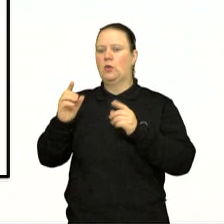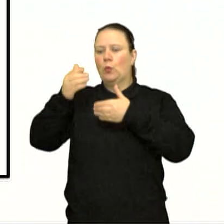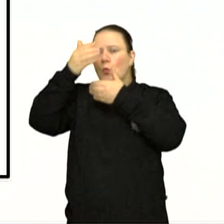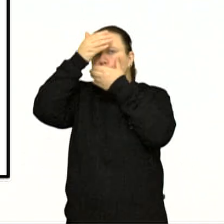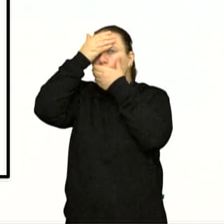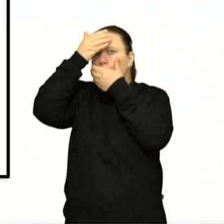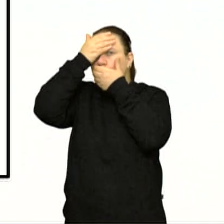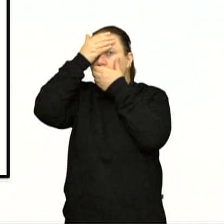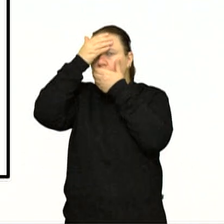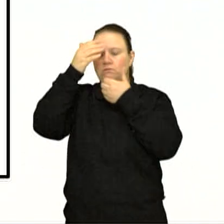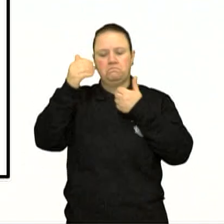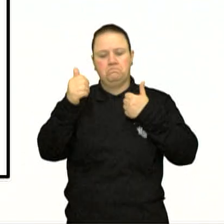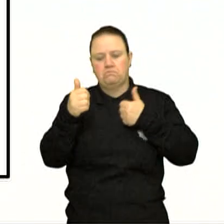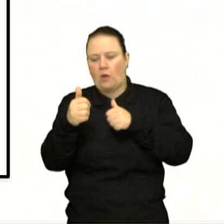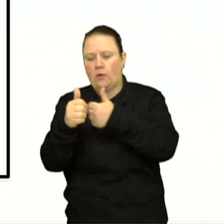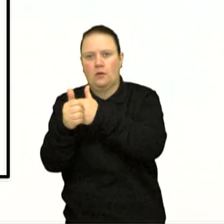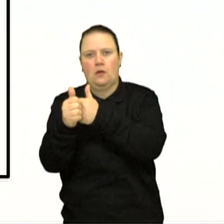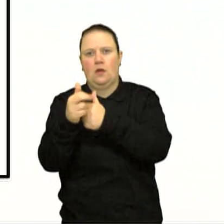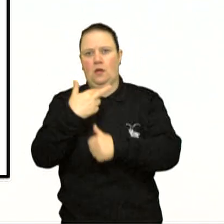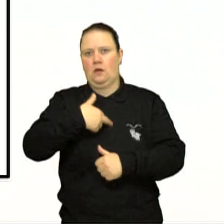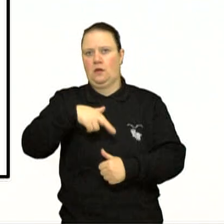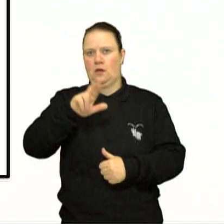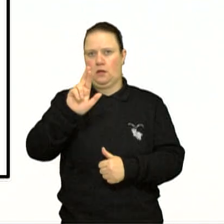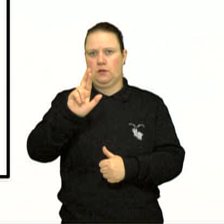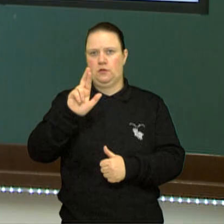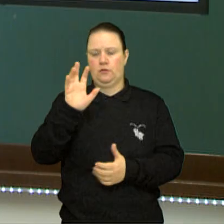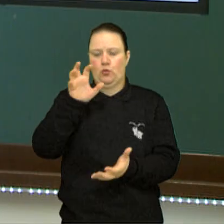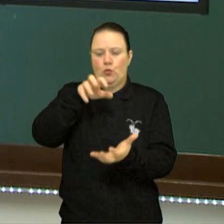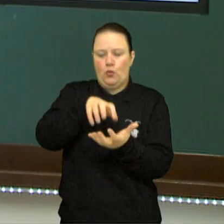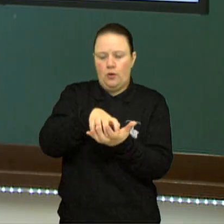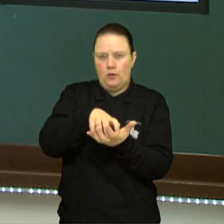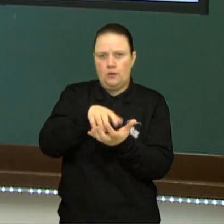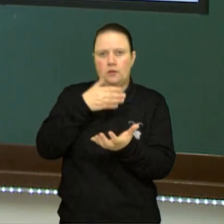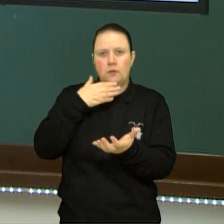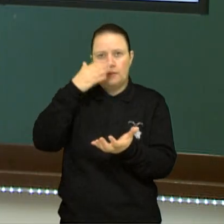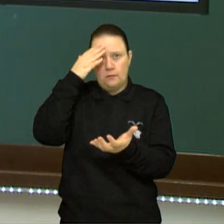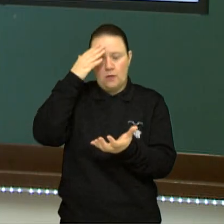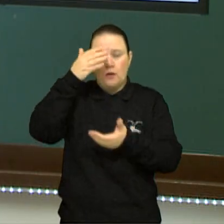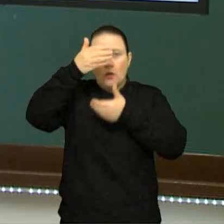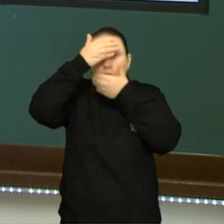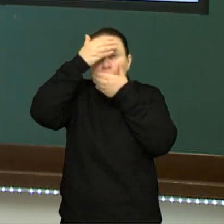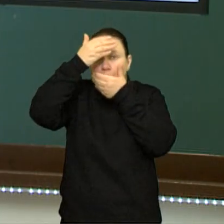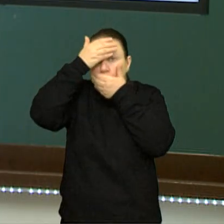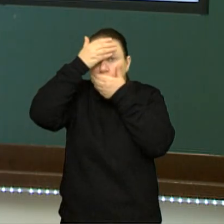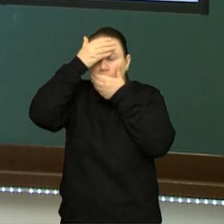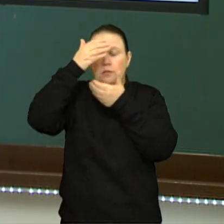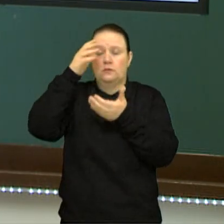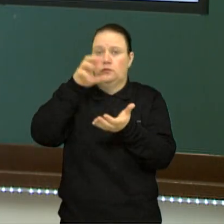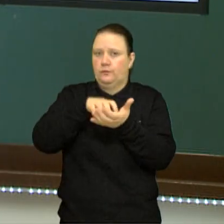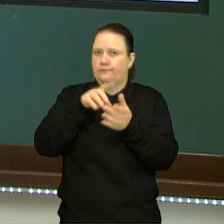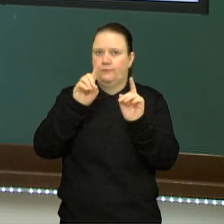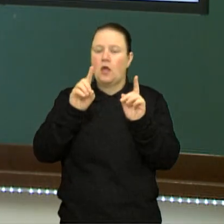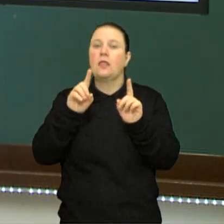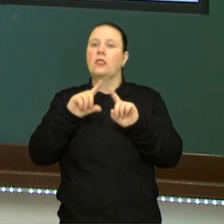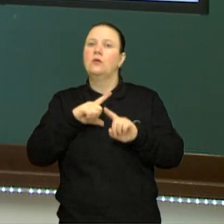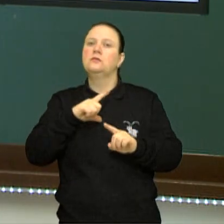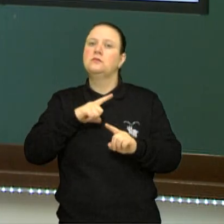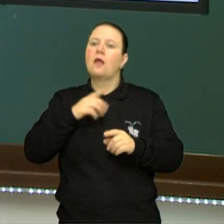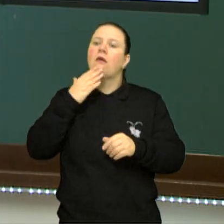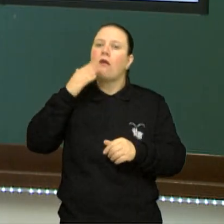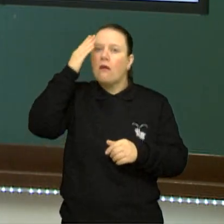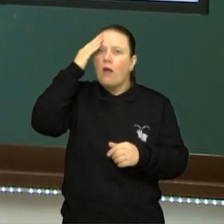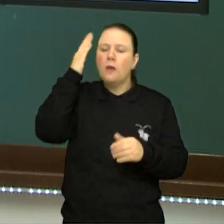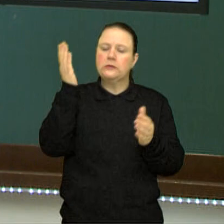muçulmanos, que eles não seguem a religião do Islã. A gente tem árabes, atualmente, que são judeus, a gente tem árabes que são cristãos e tem